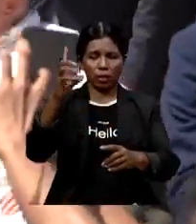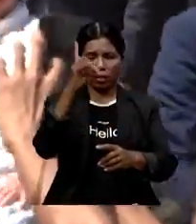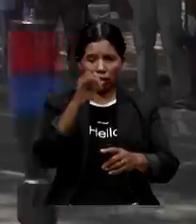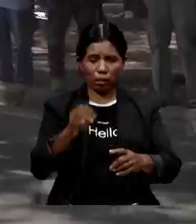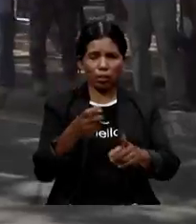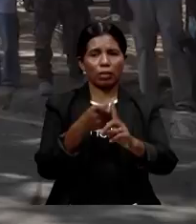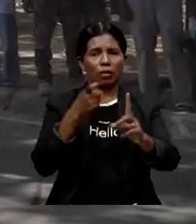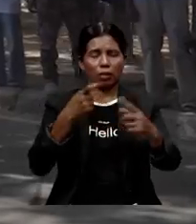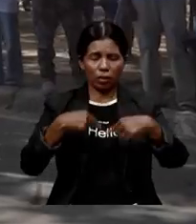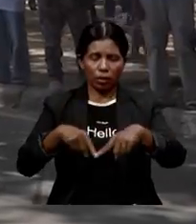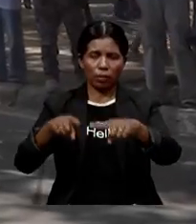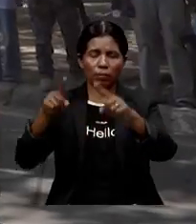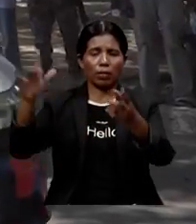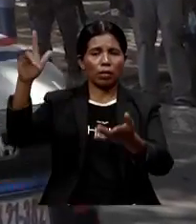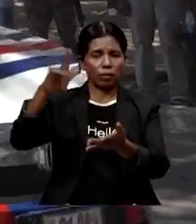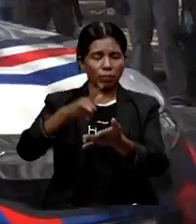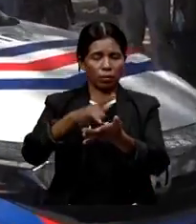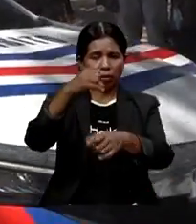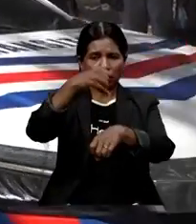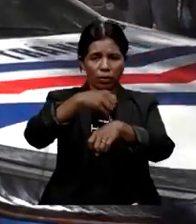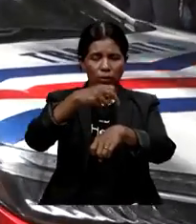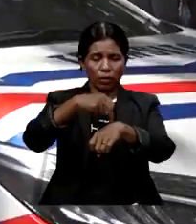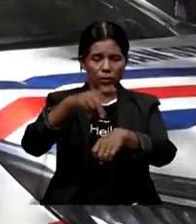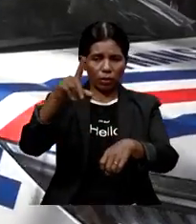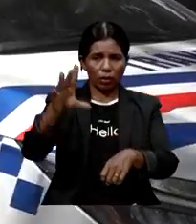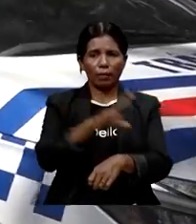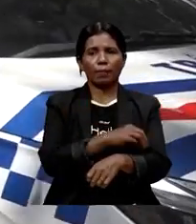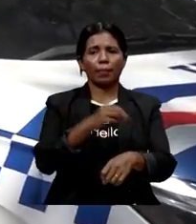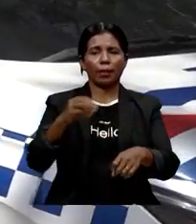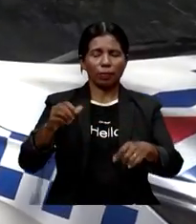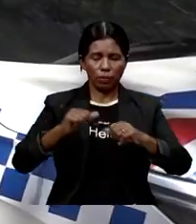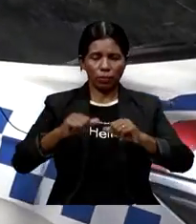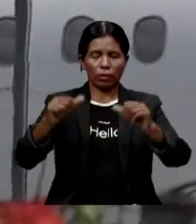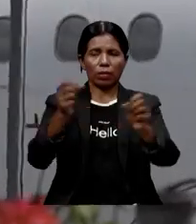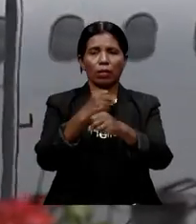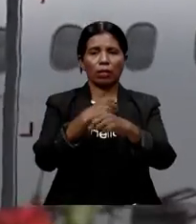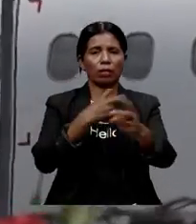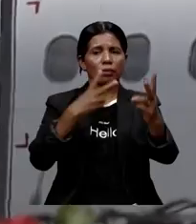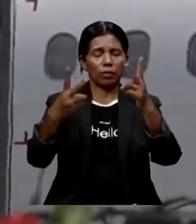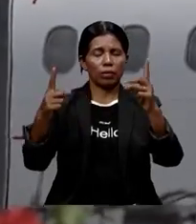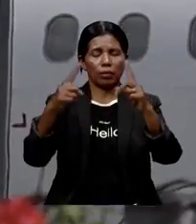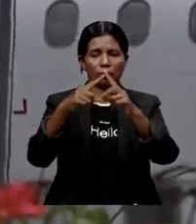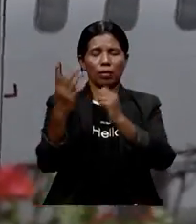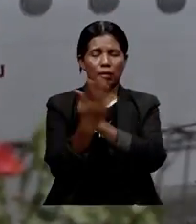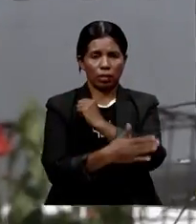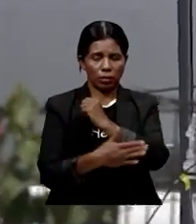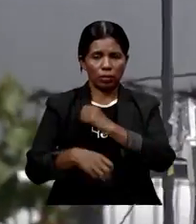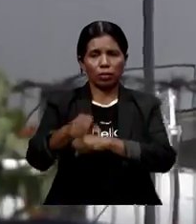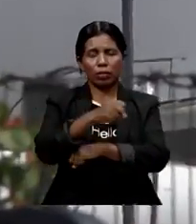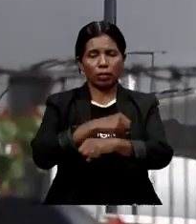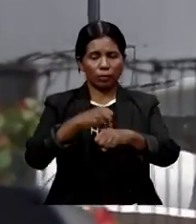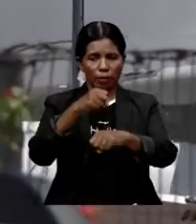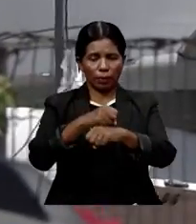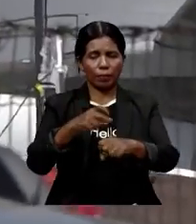CCD, Baliu Aeroporto Internacional Nicola Lobato, onde continua a visita da nação em Singapura.